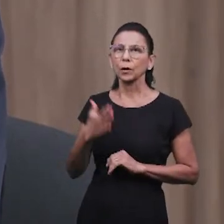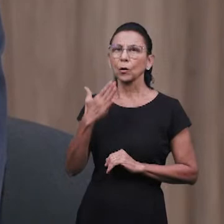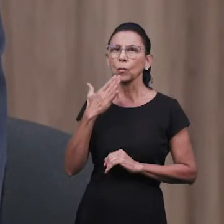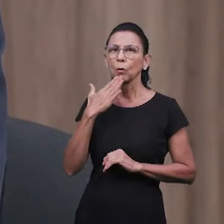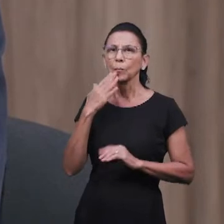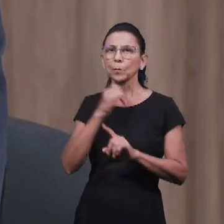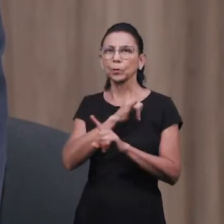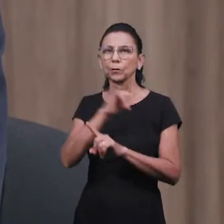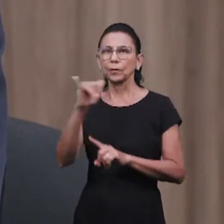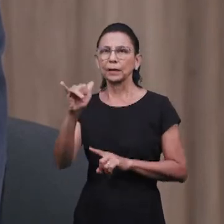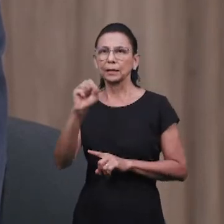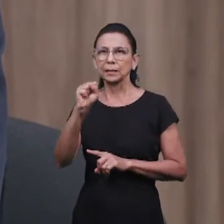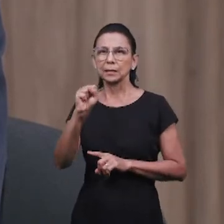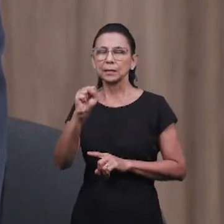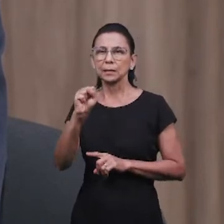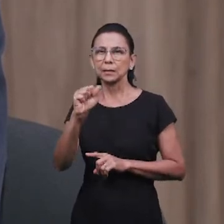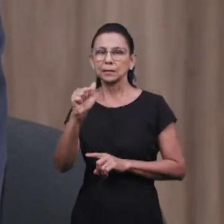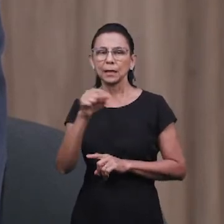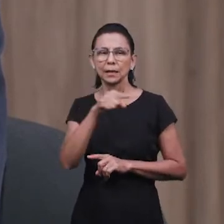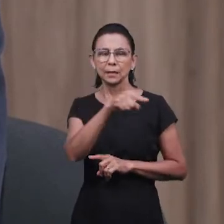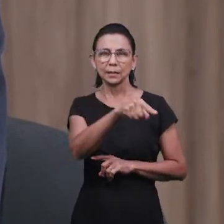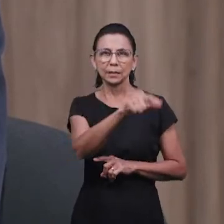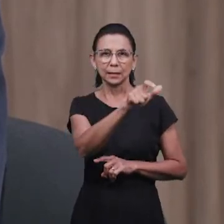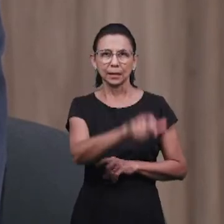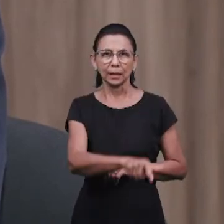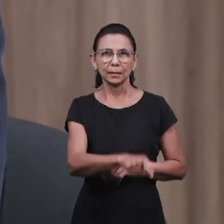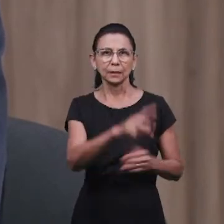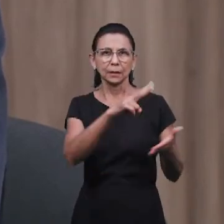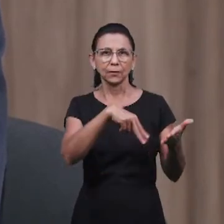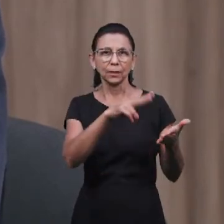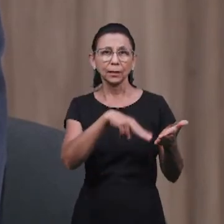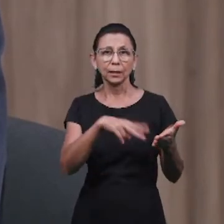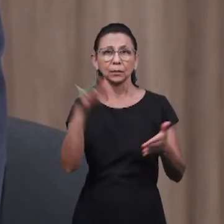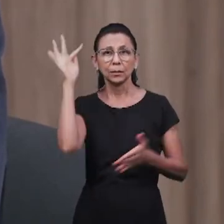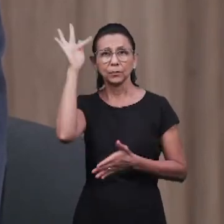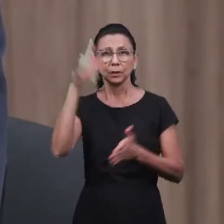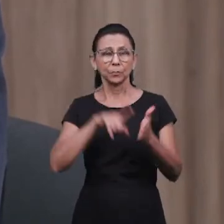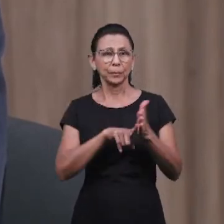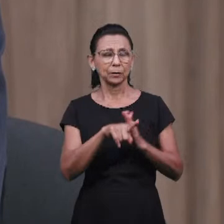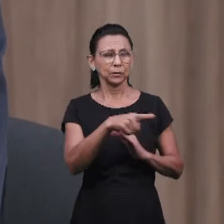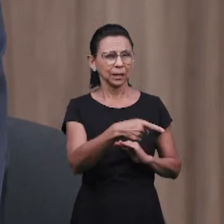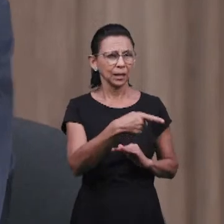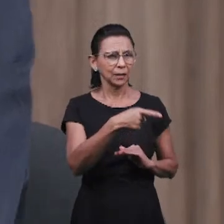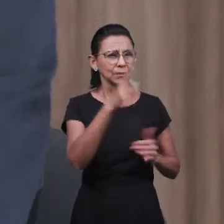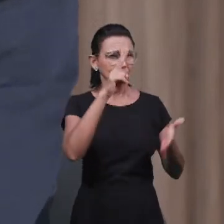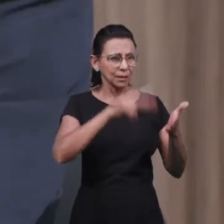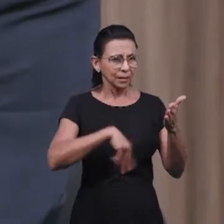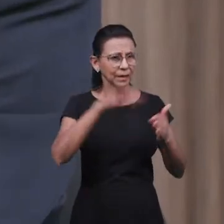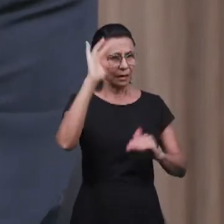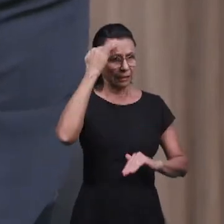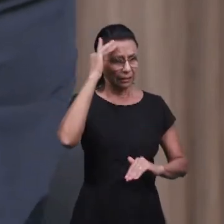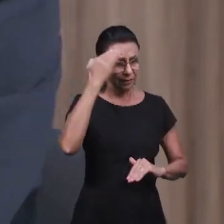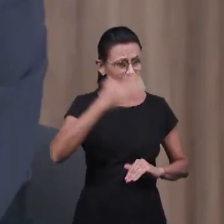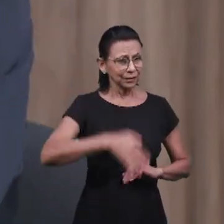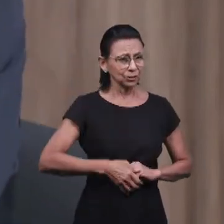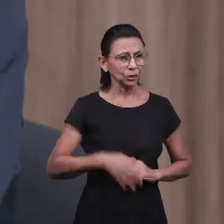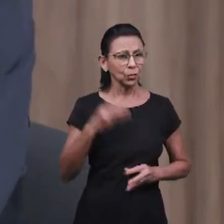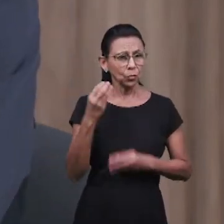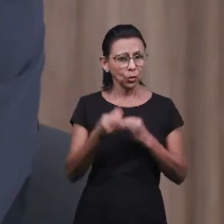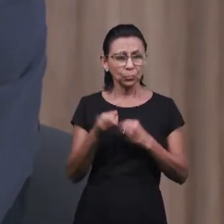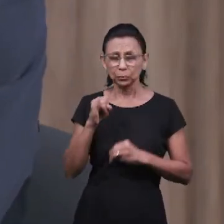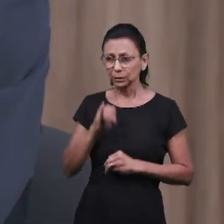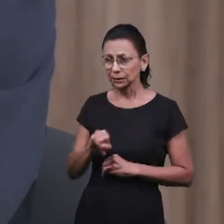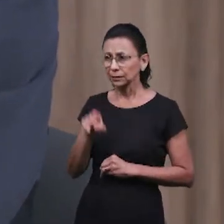lês? E ele disse, como poderei entender se alguém não me ensinar? Aqui em Atos 8, 30 e 31, ou seja, na